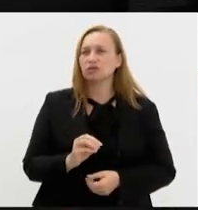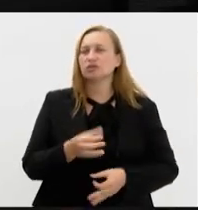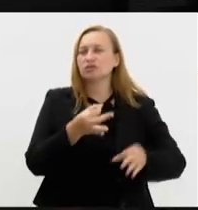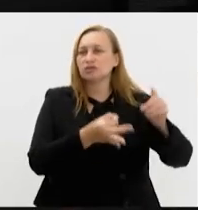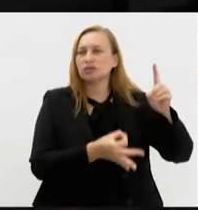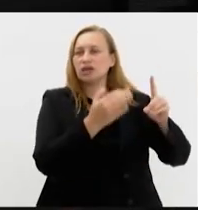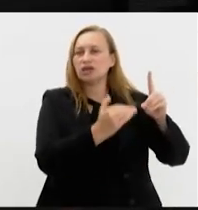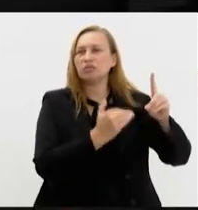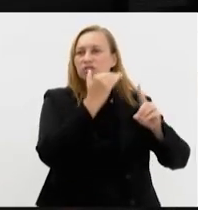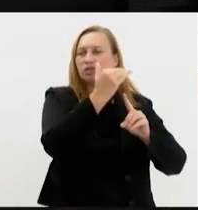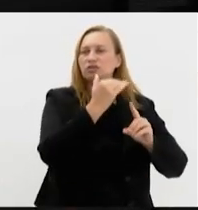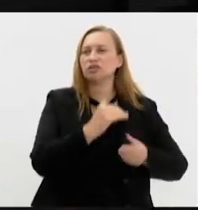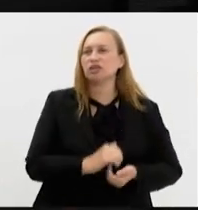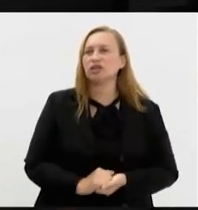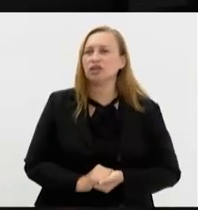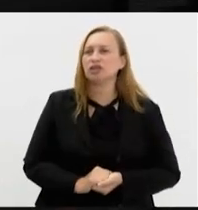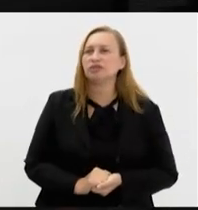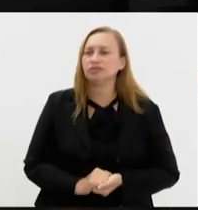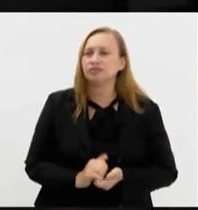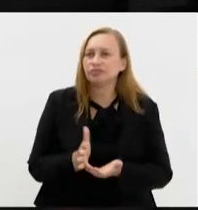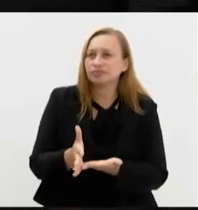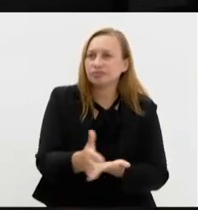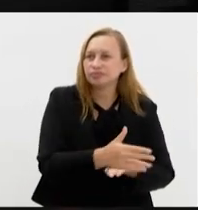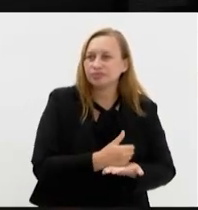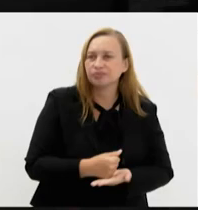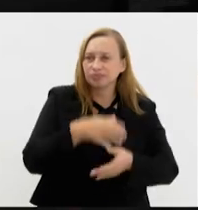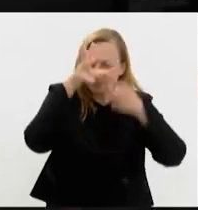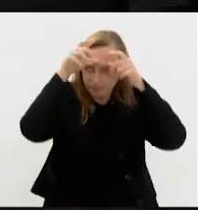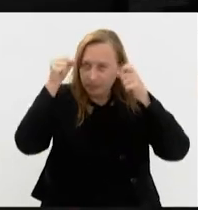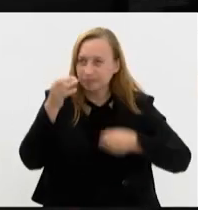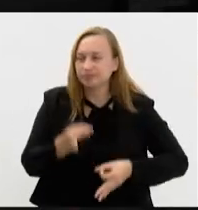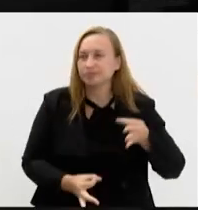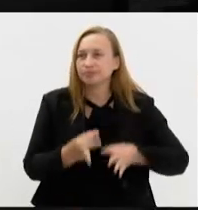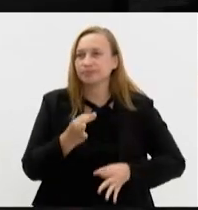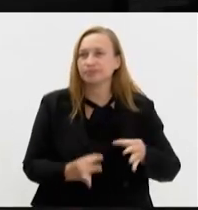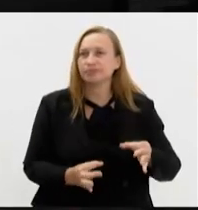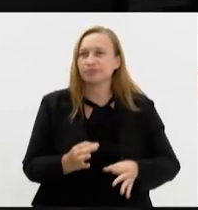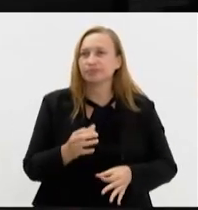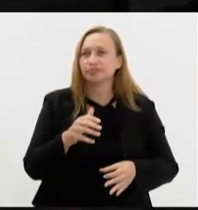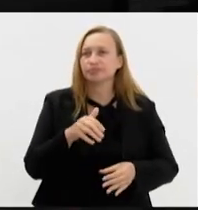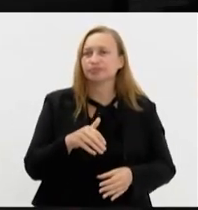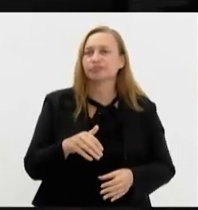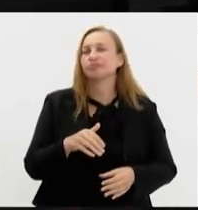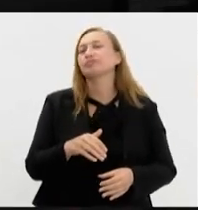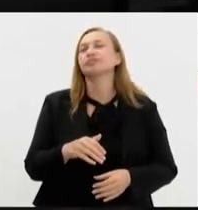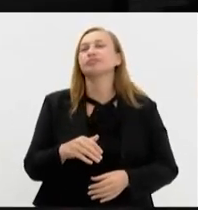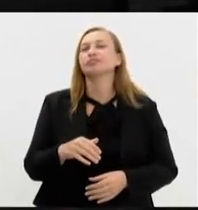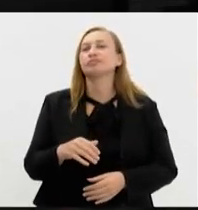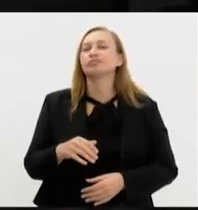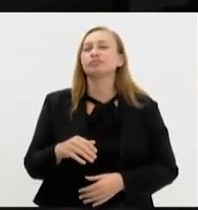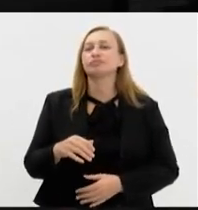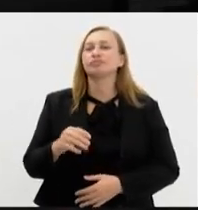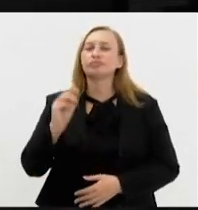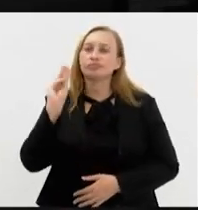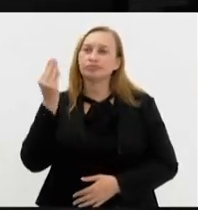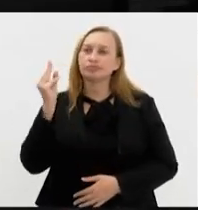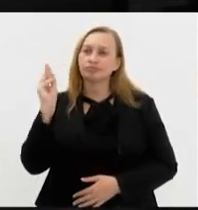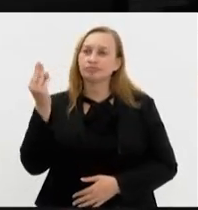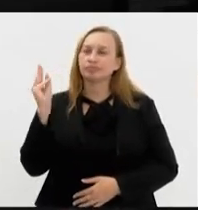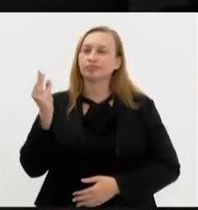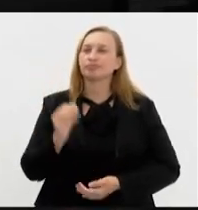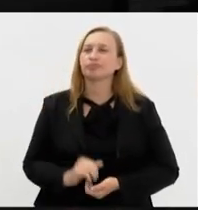jurista no colendo Tribunal Regional Eleitoral do Maranhão estava conversando a pouco aqui terra maravilhosa